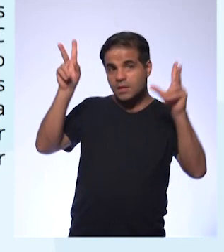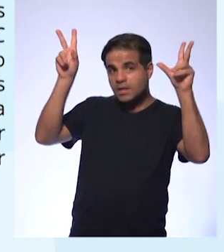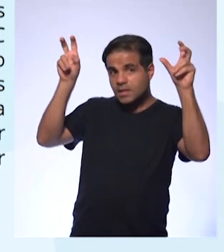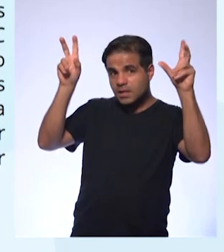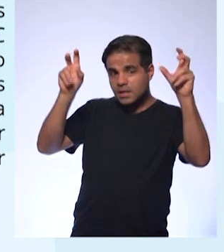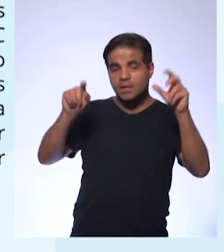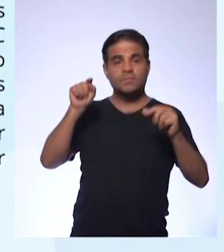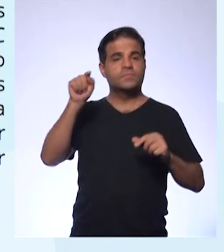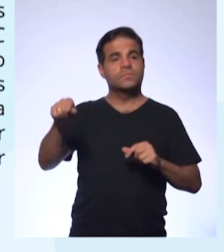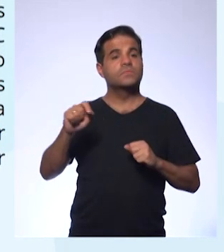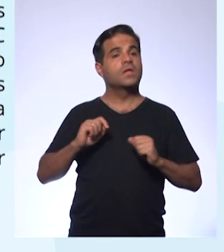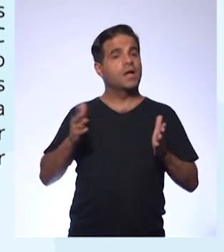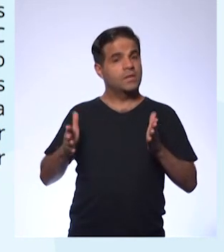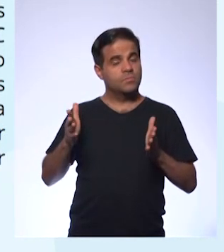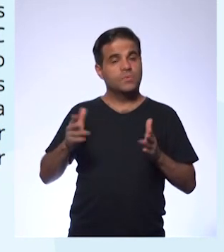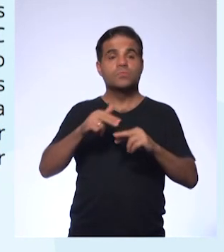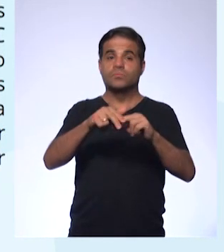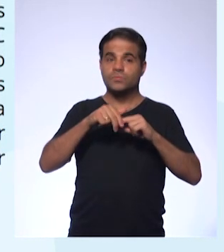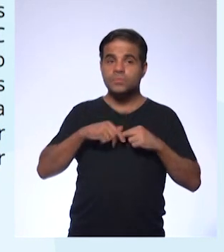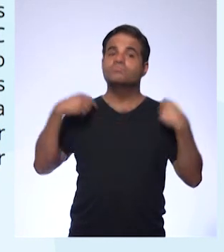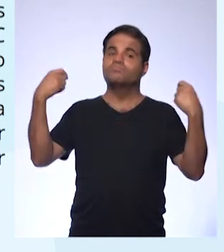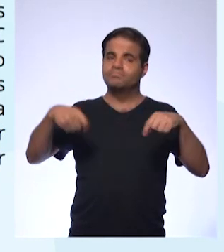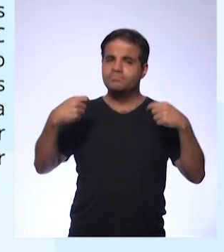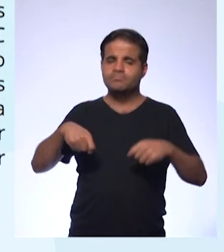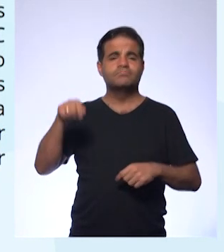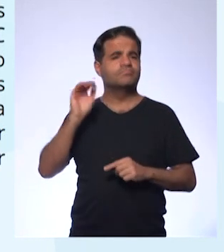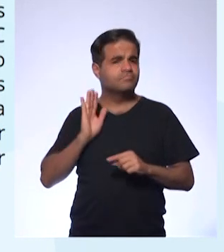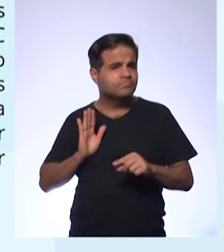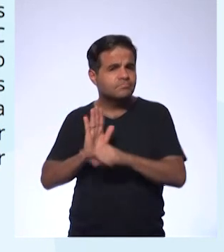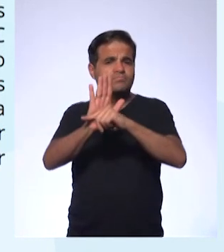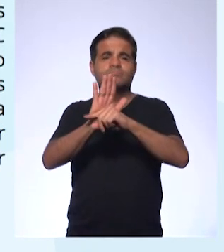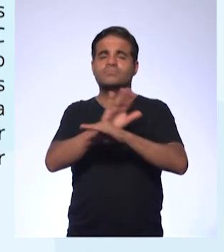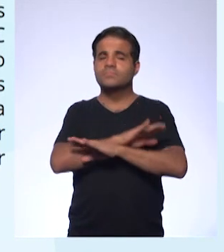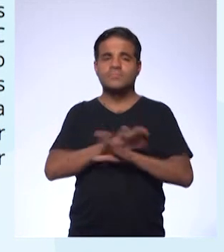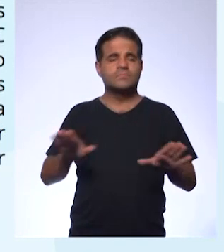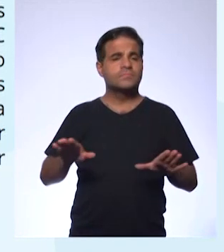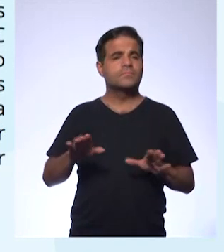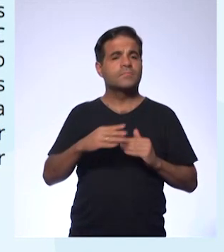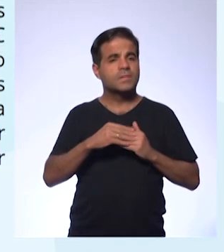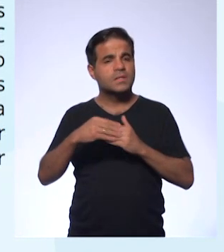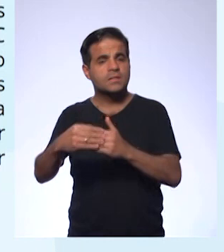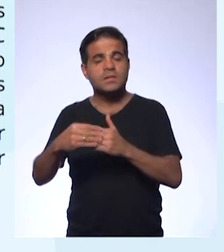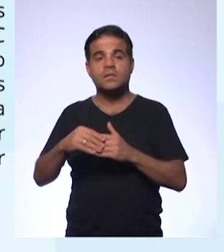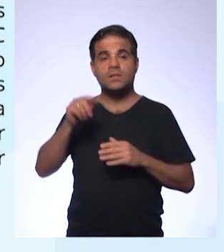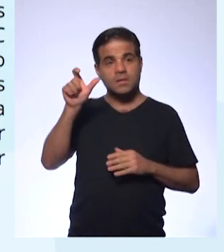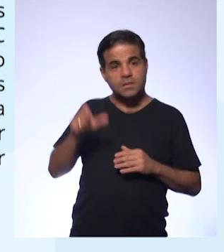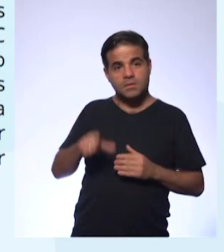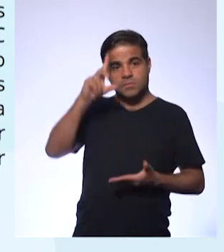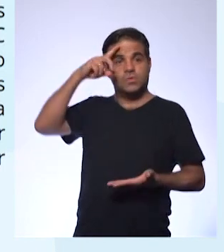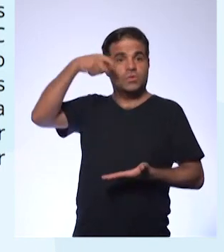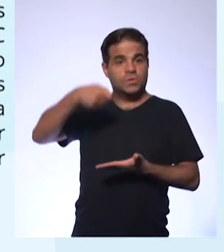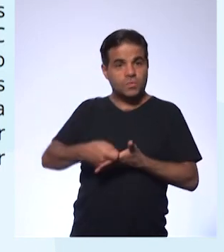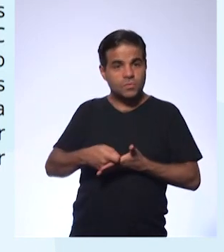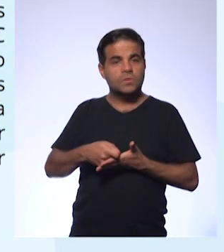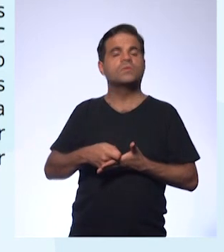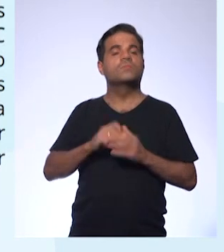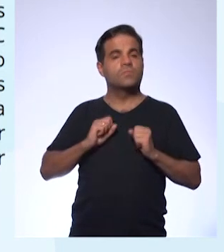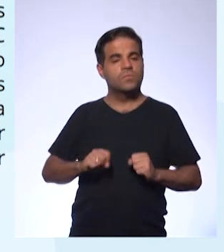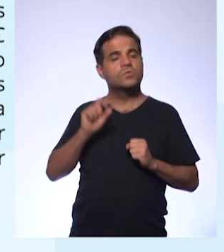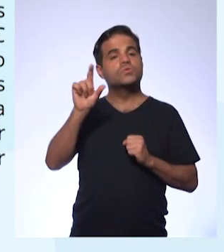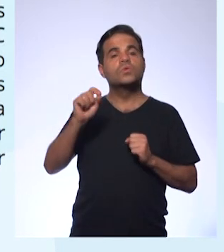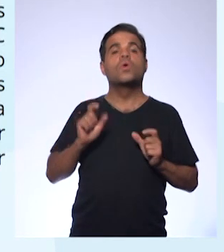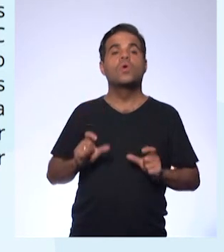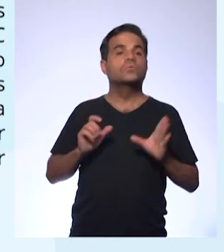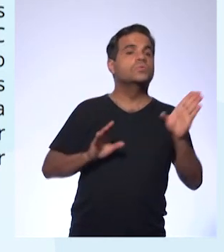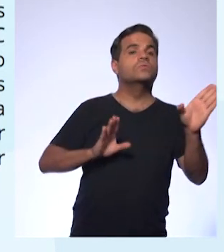tópico e naquele momento. Por isso, devem servir apenas como guia para que o tomador de decisão escolha por onde